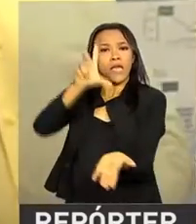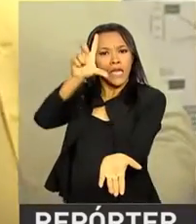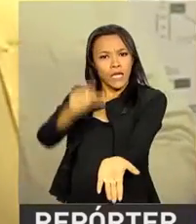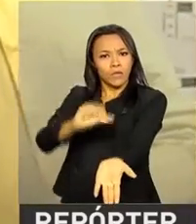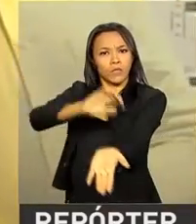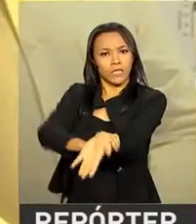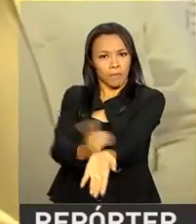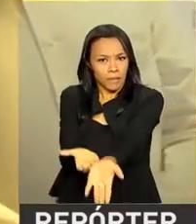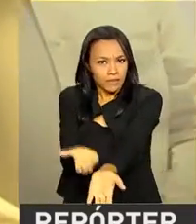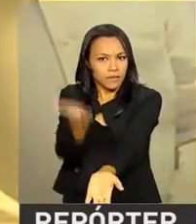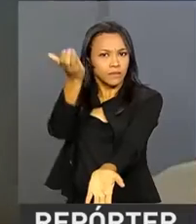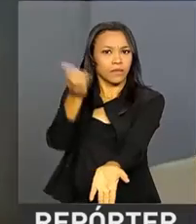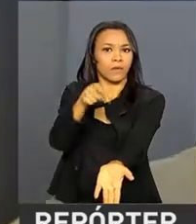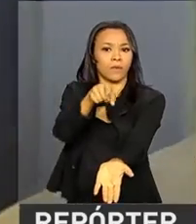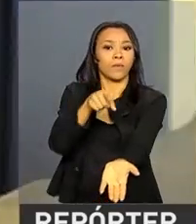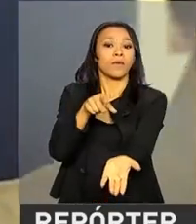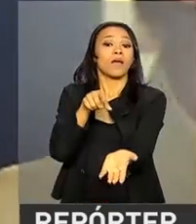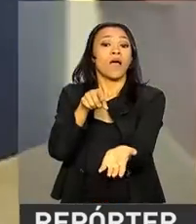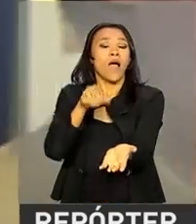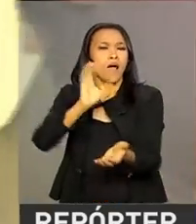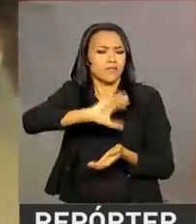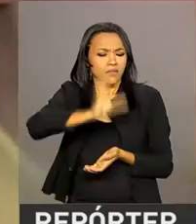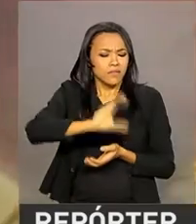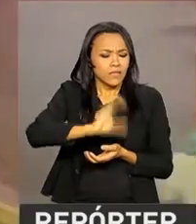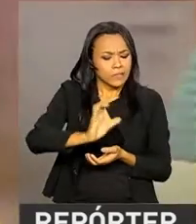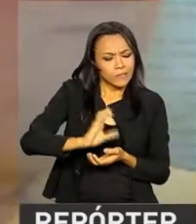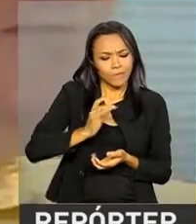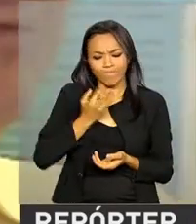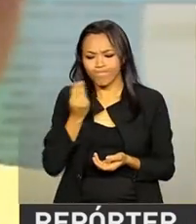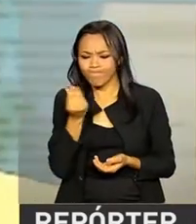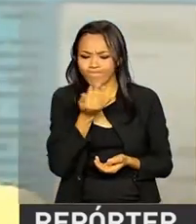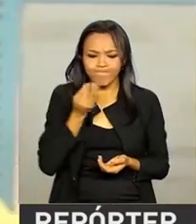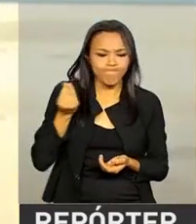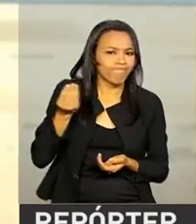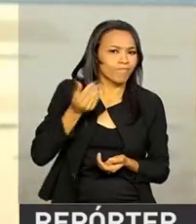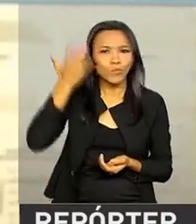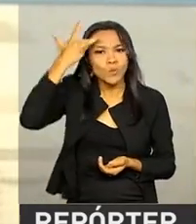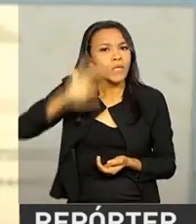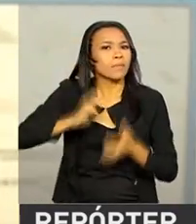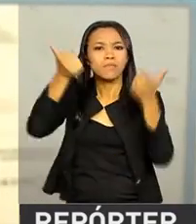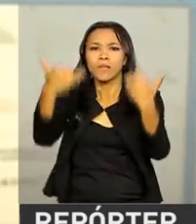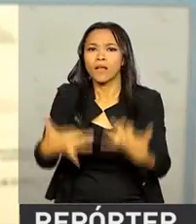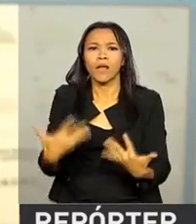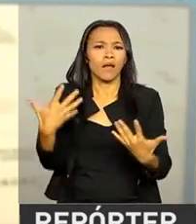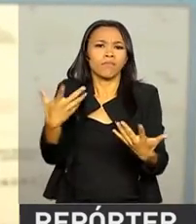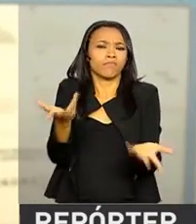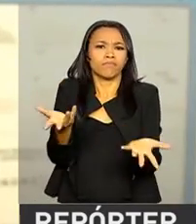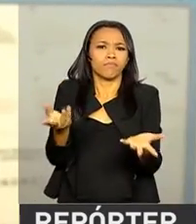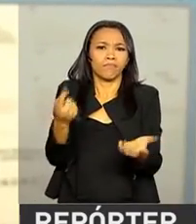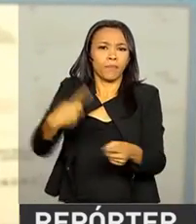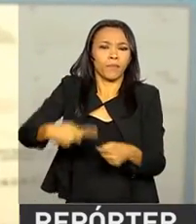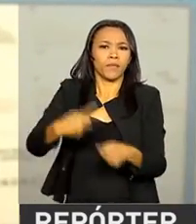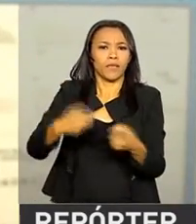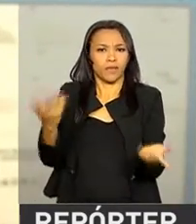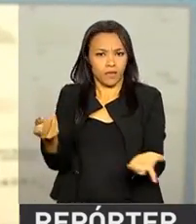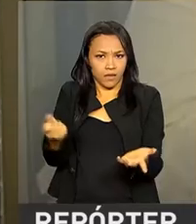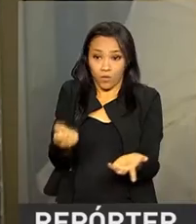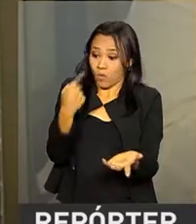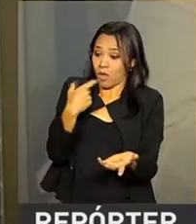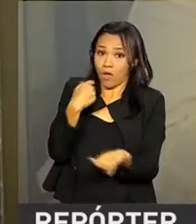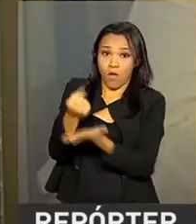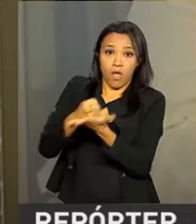o canal de cálcio a ciência ainda não tinha conseguido explicar porque dependendo da dose do remédio